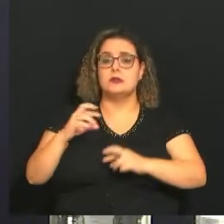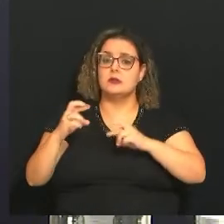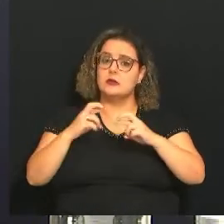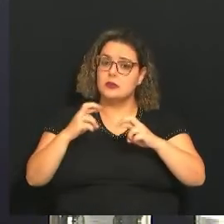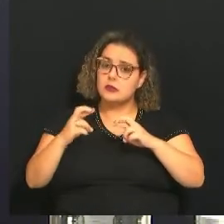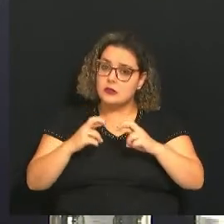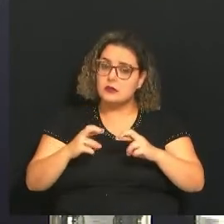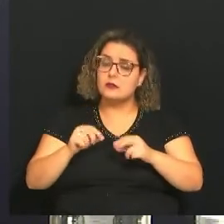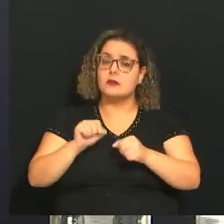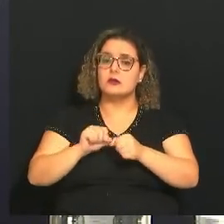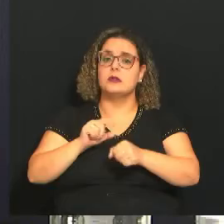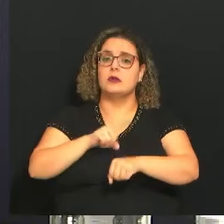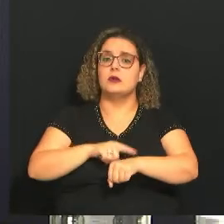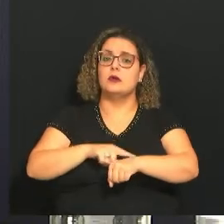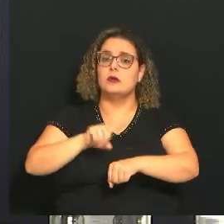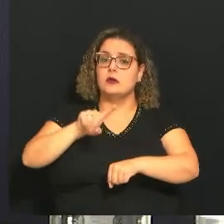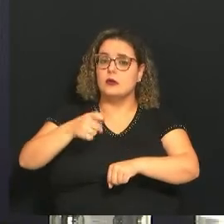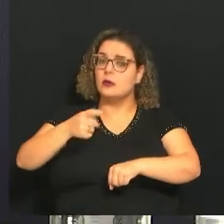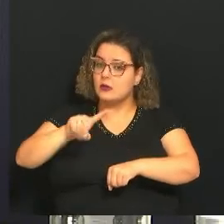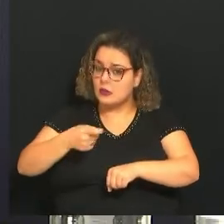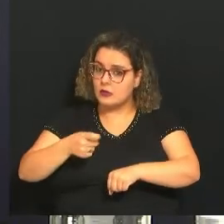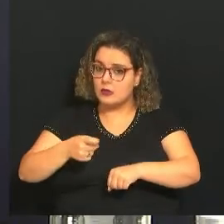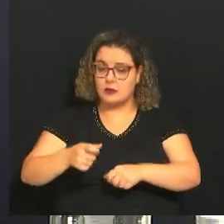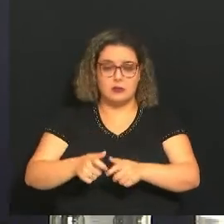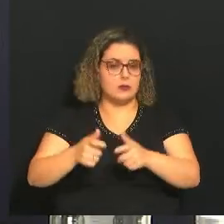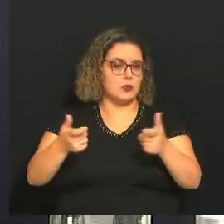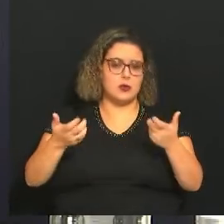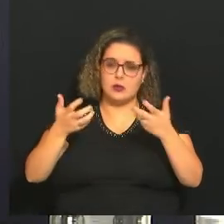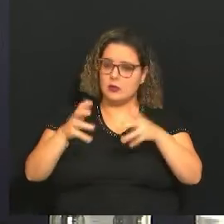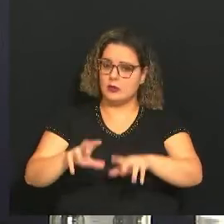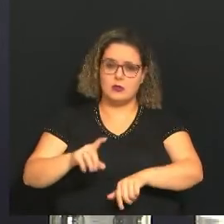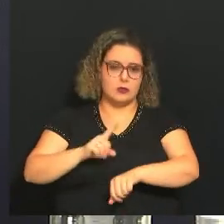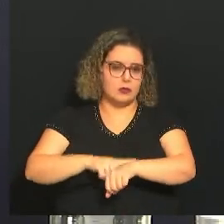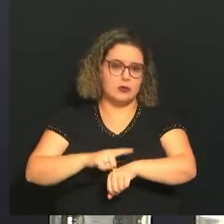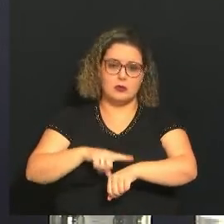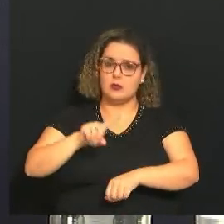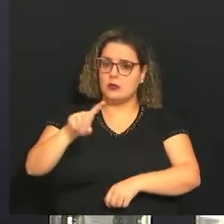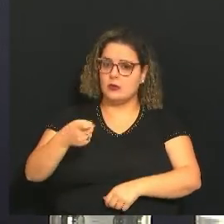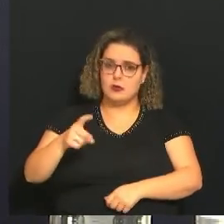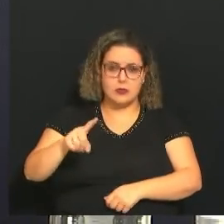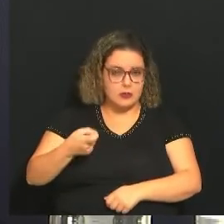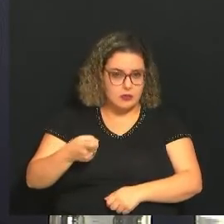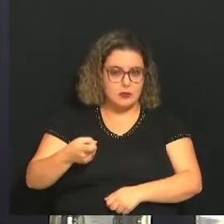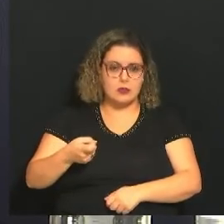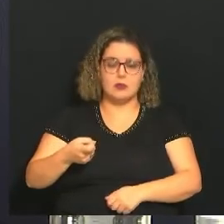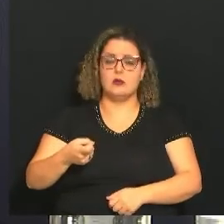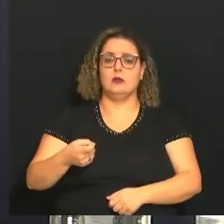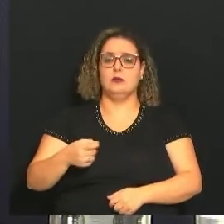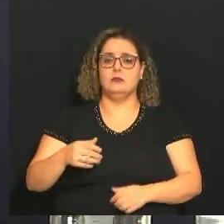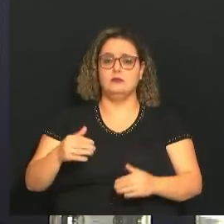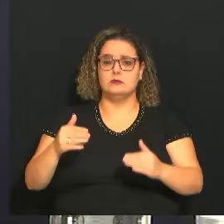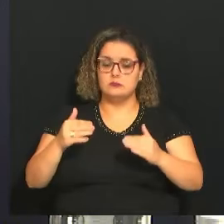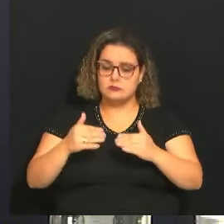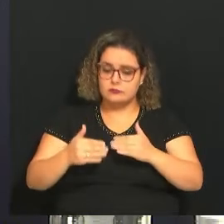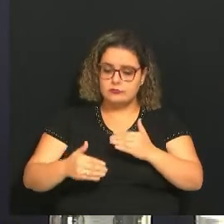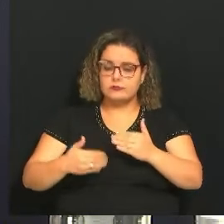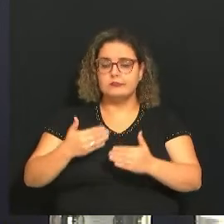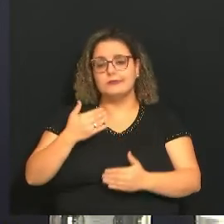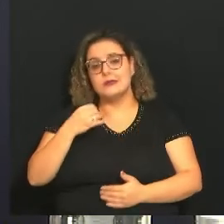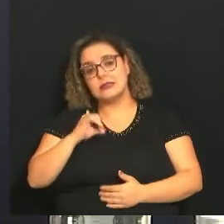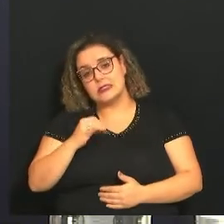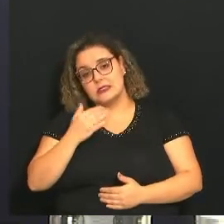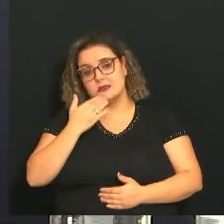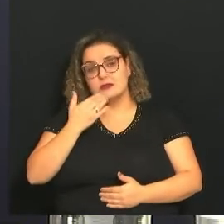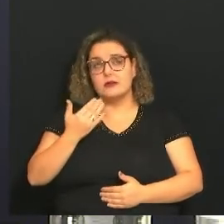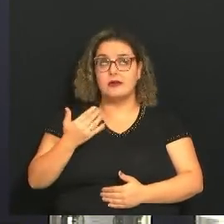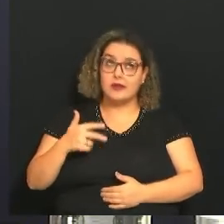fizerem horas extras. Muitas delas não querem fazer horas extras, mas muitas vezes são até ali, sabe, assim, solicitadas, né?